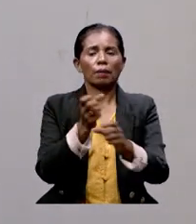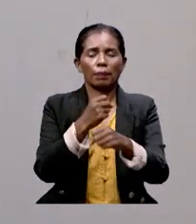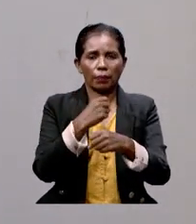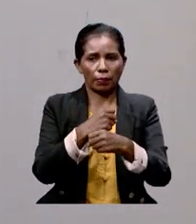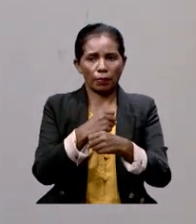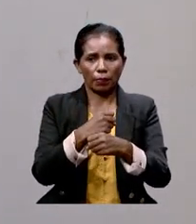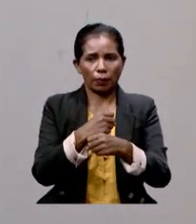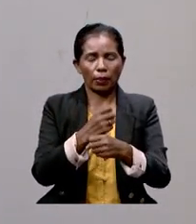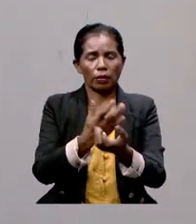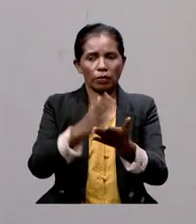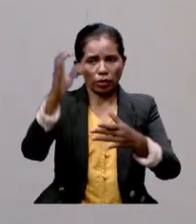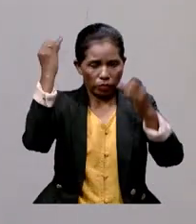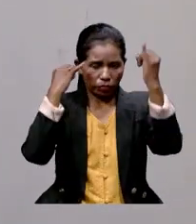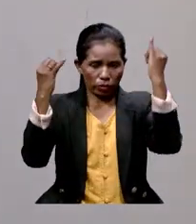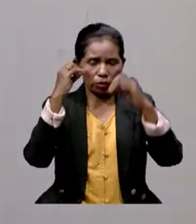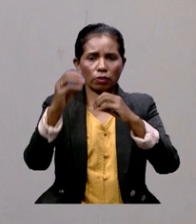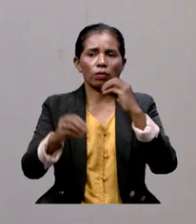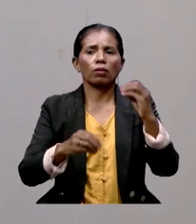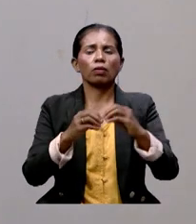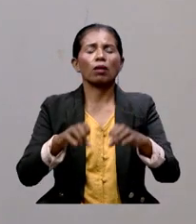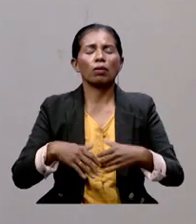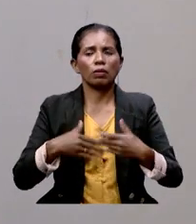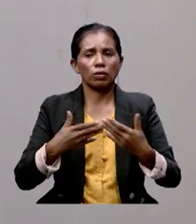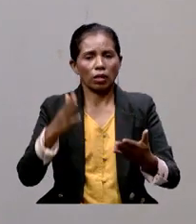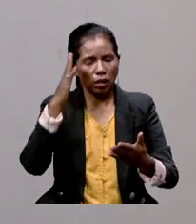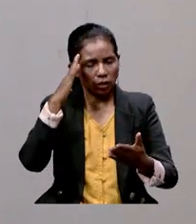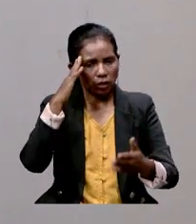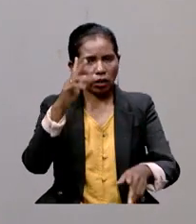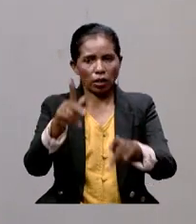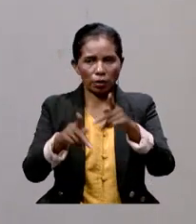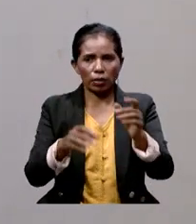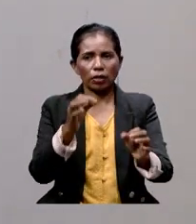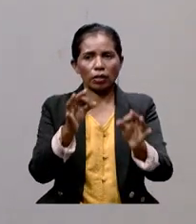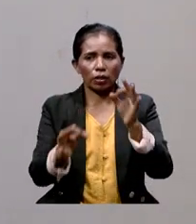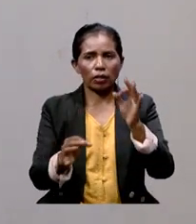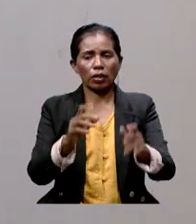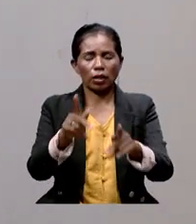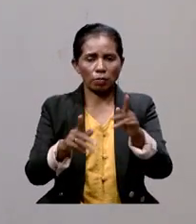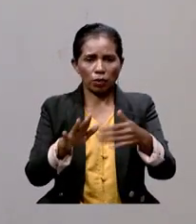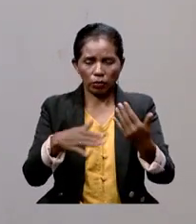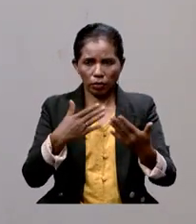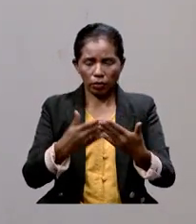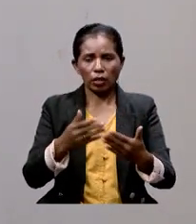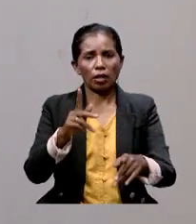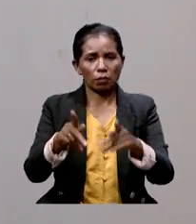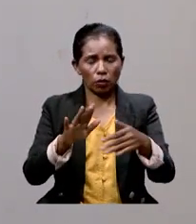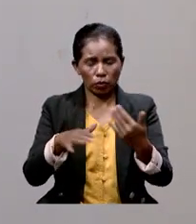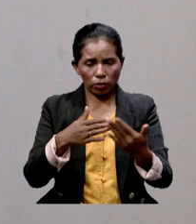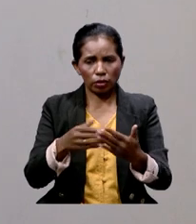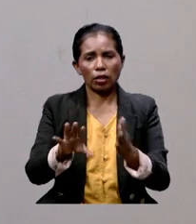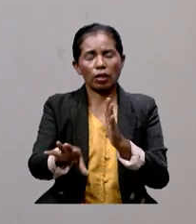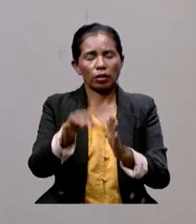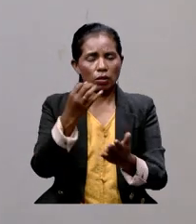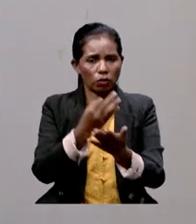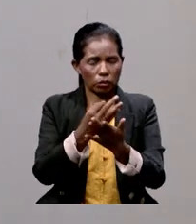a socialização sobre o estado conhece e tá na ema para quando e tá na sociedade sira e tá na população retam os falsos